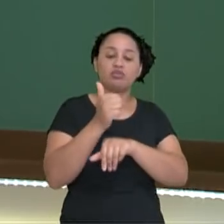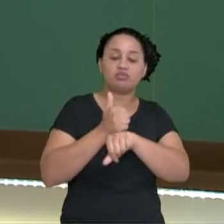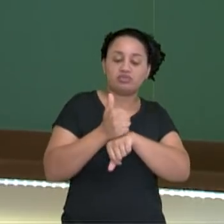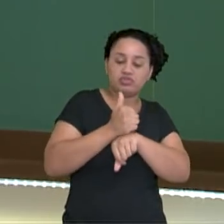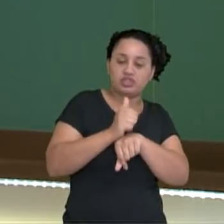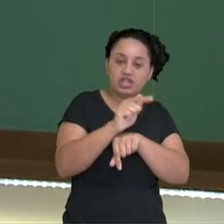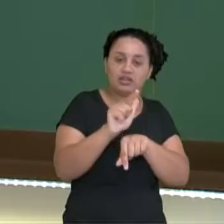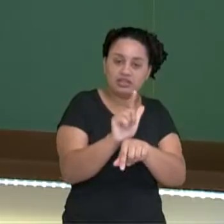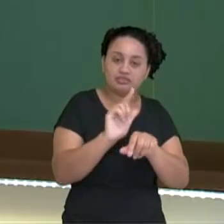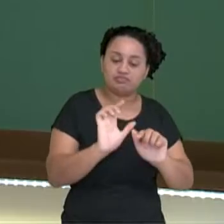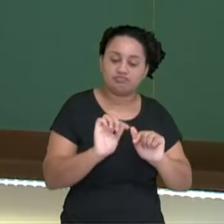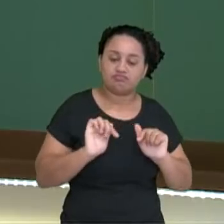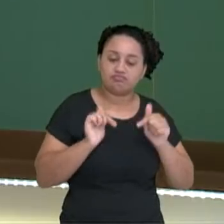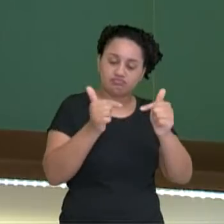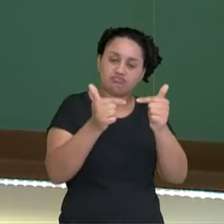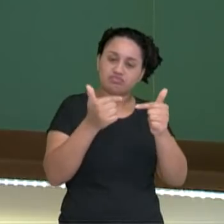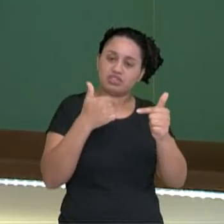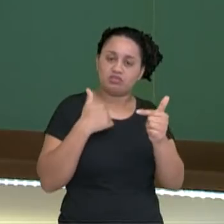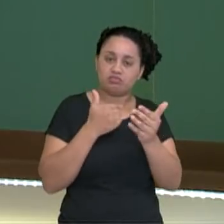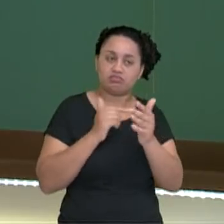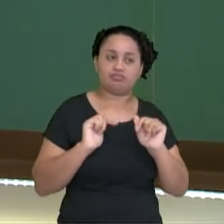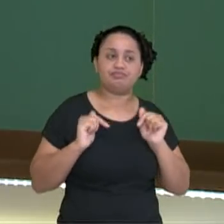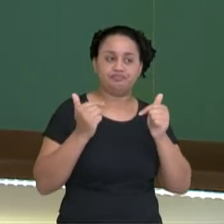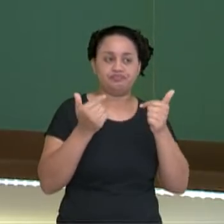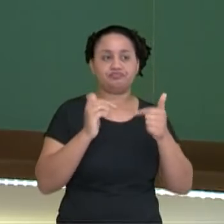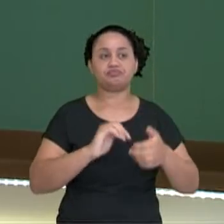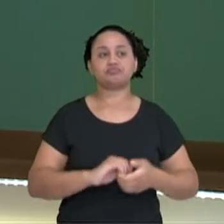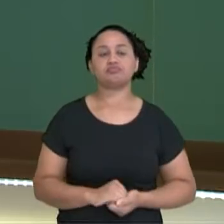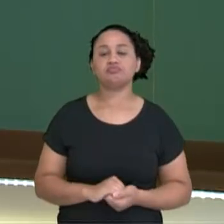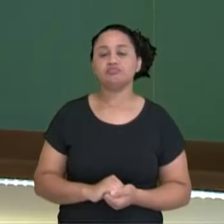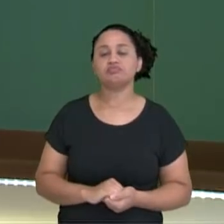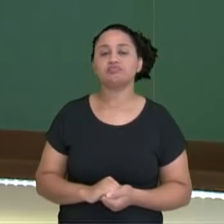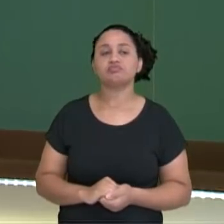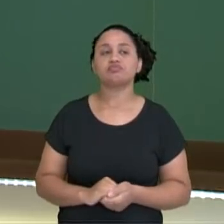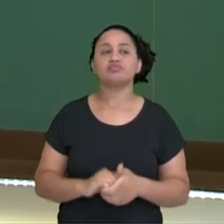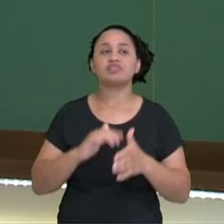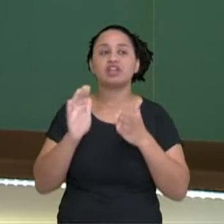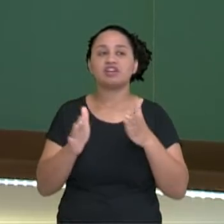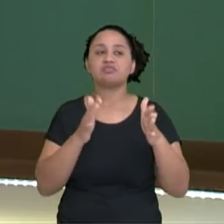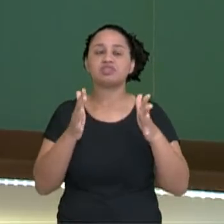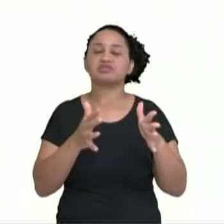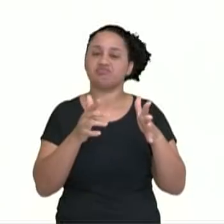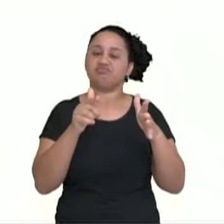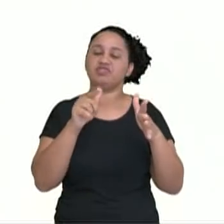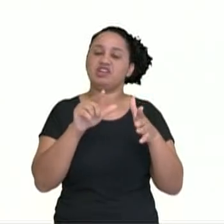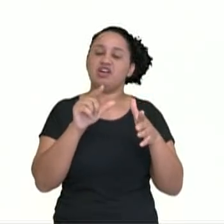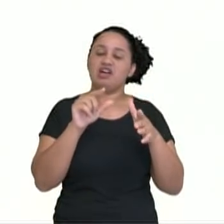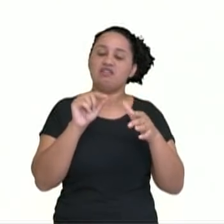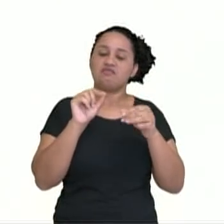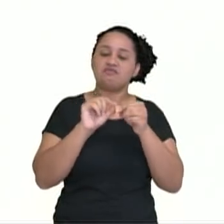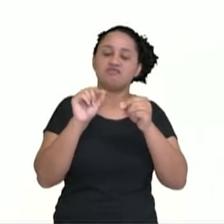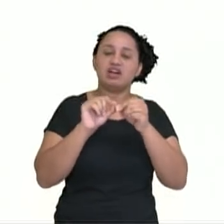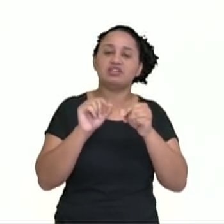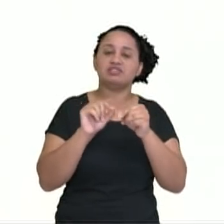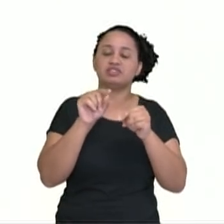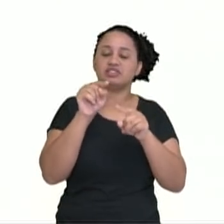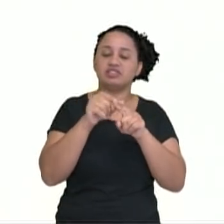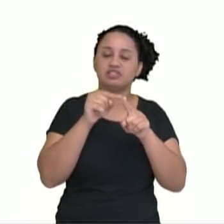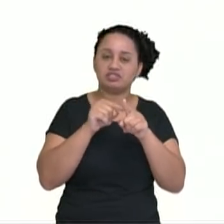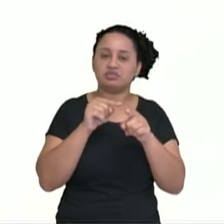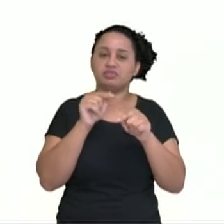da força, então, humana, do uso manual, A produção, em sua grande maioria desses trabalhos